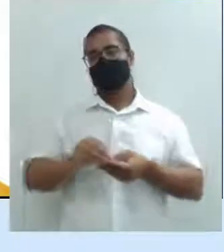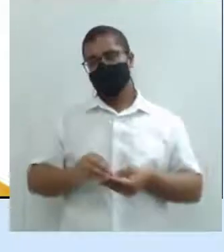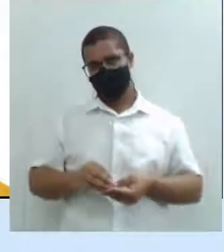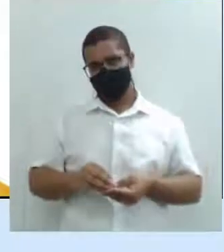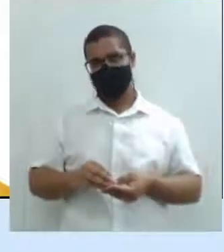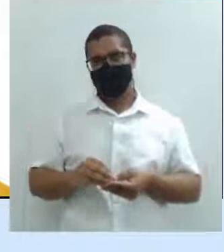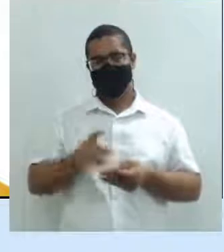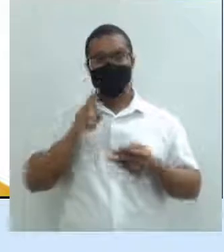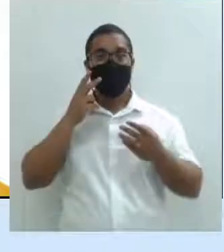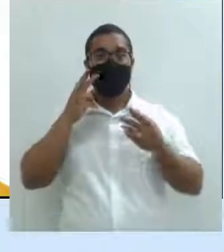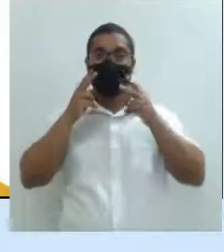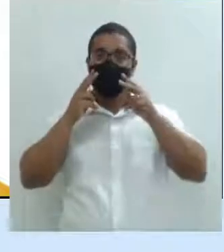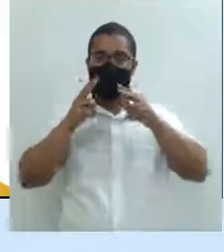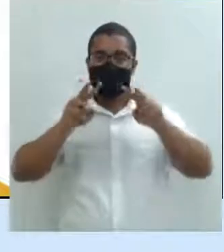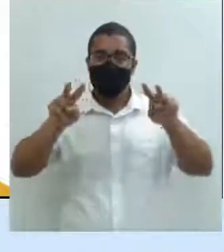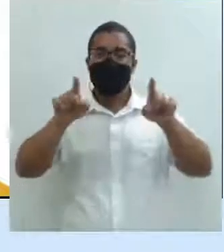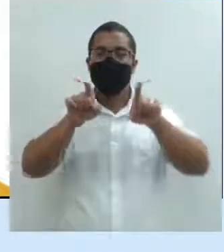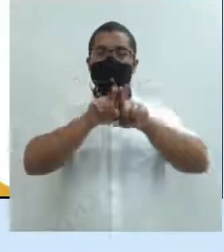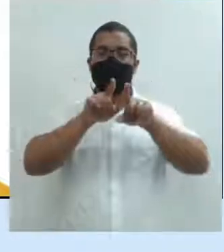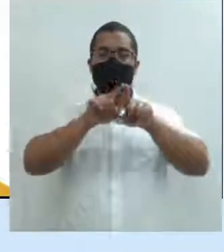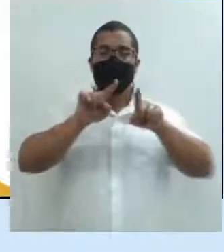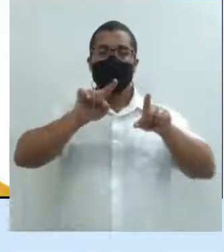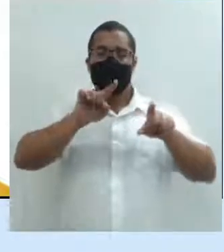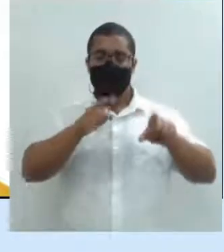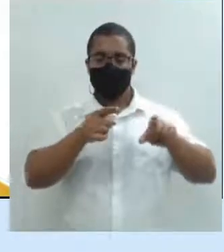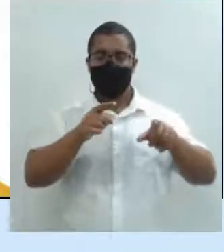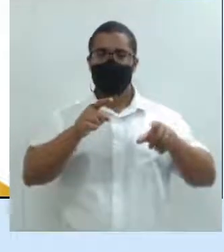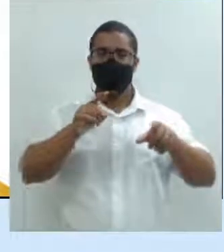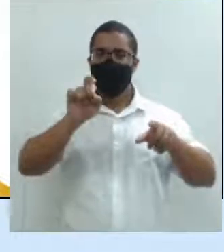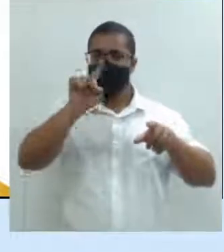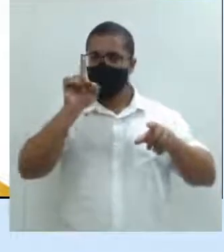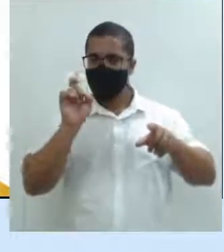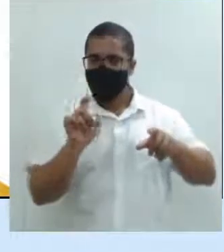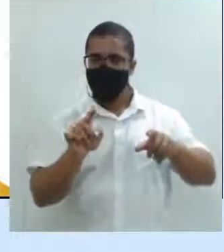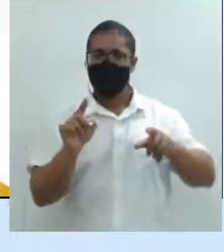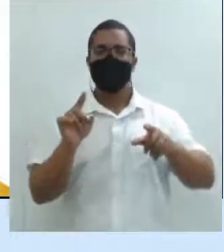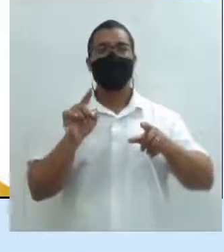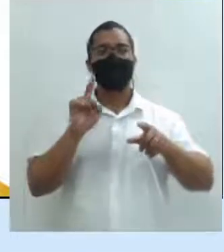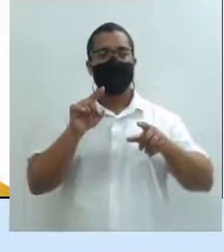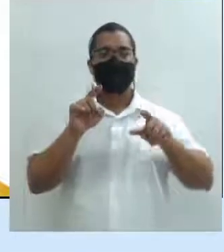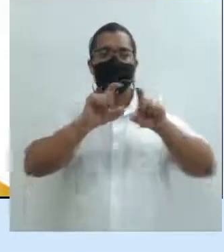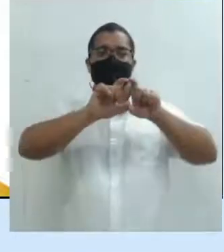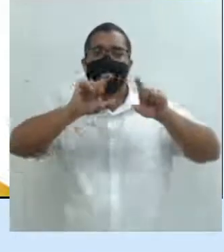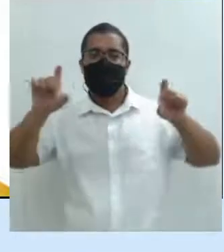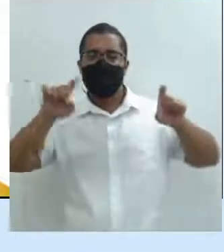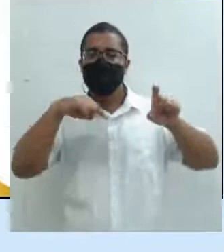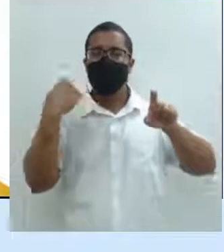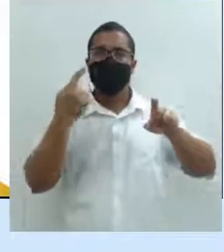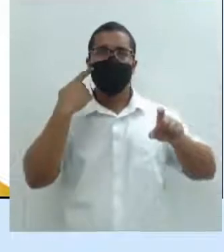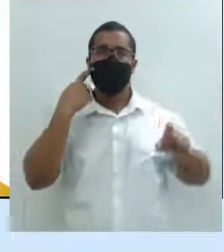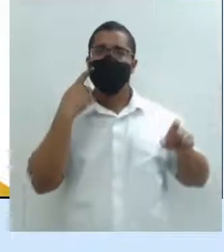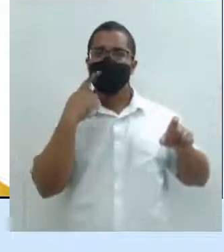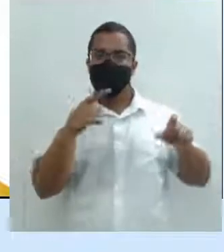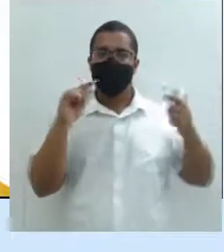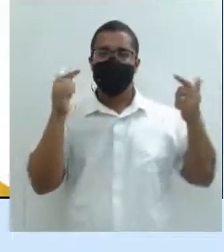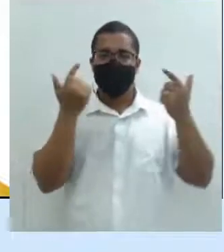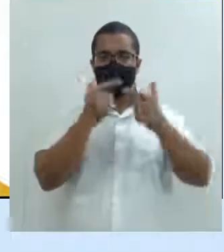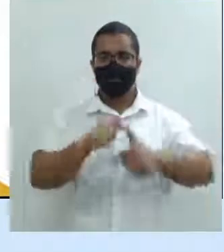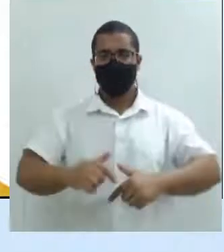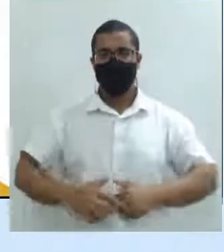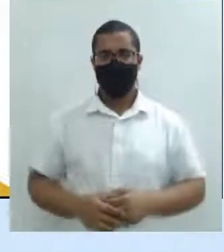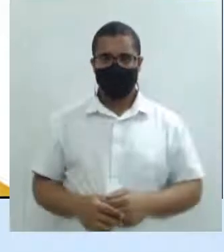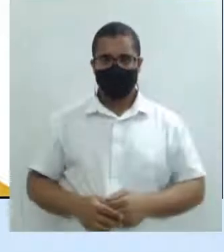visual e a utilização da pontuação que garante nesta tirinha o humor presente